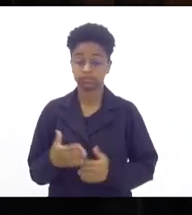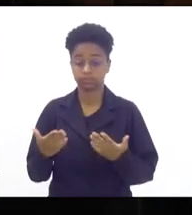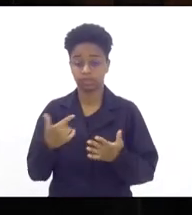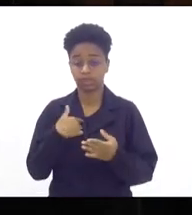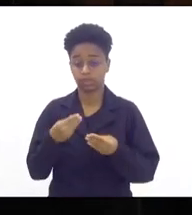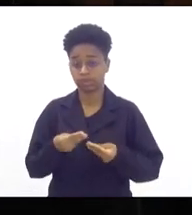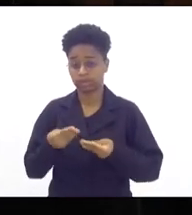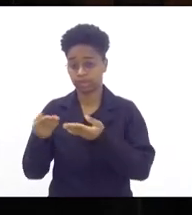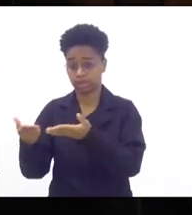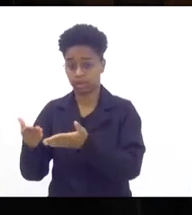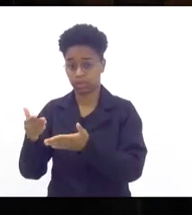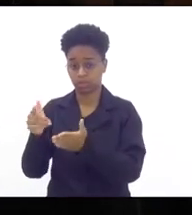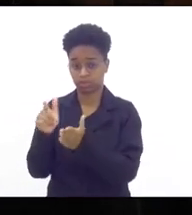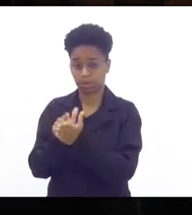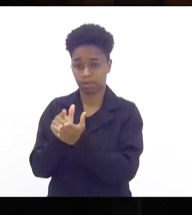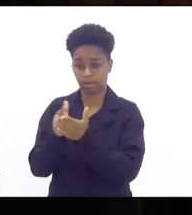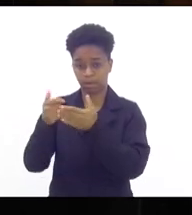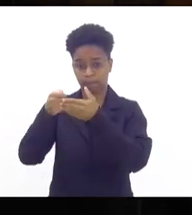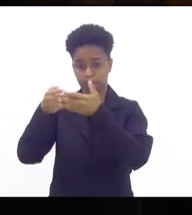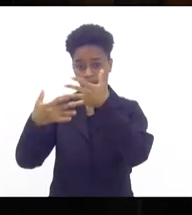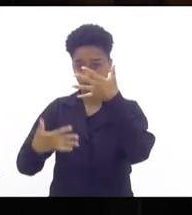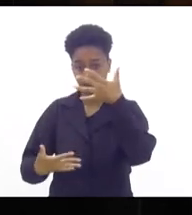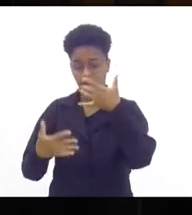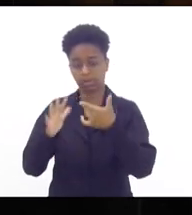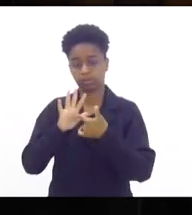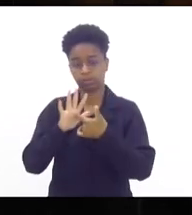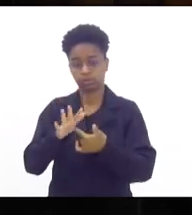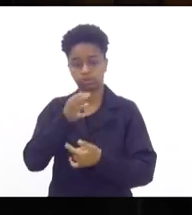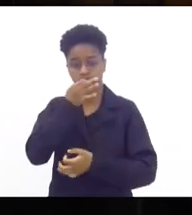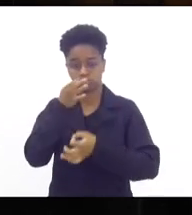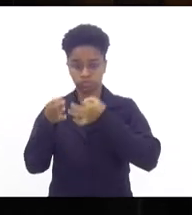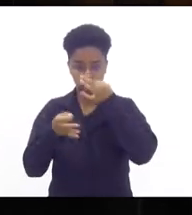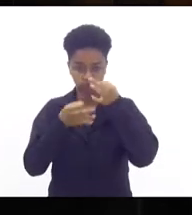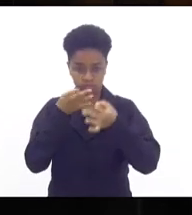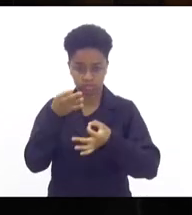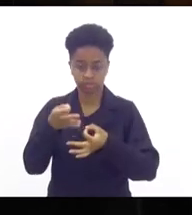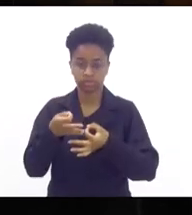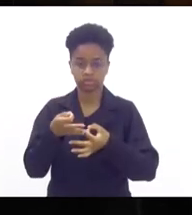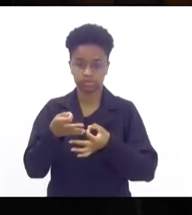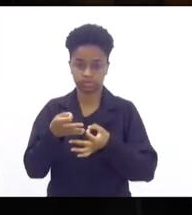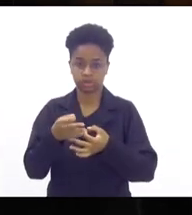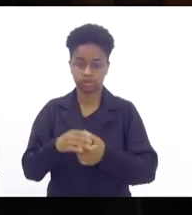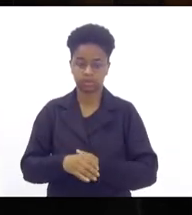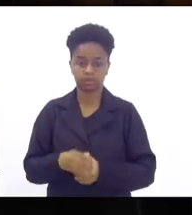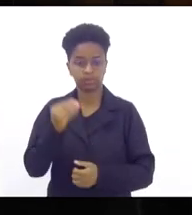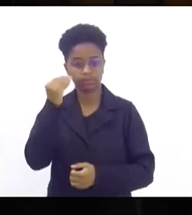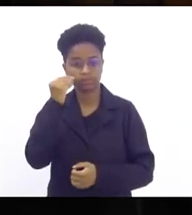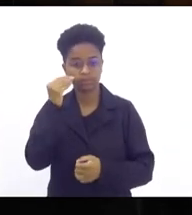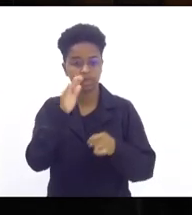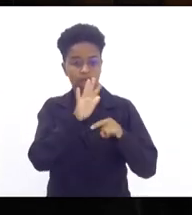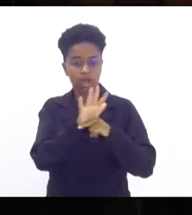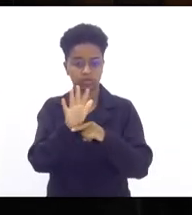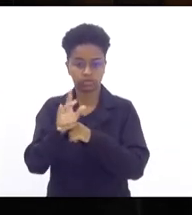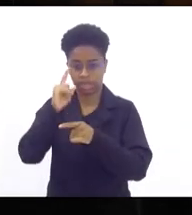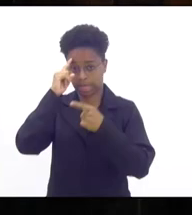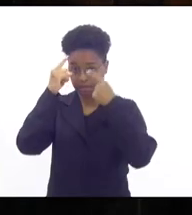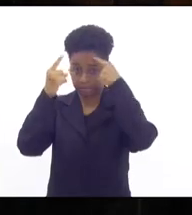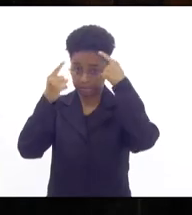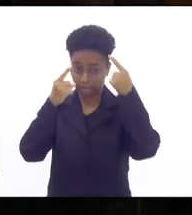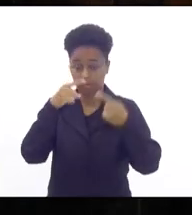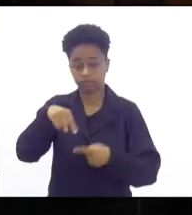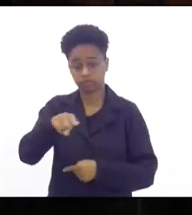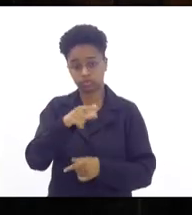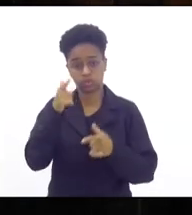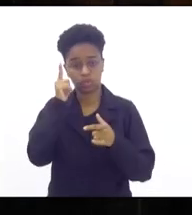as moças uma lista de sugestões tá para colaborar com ideias para que vocês possam